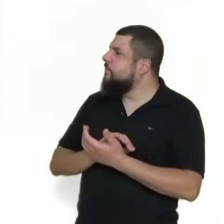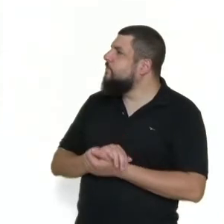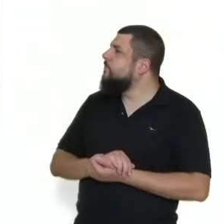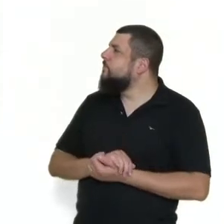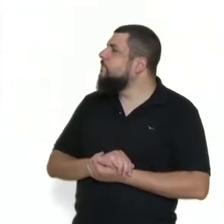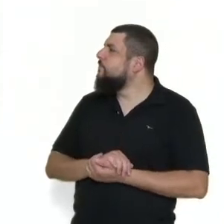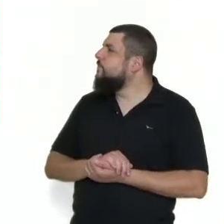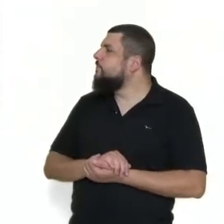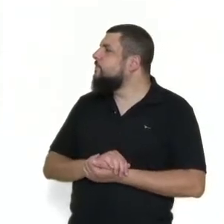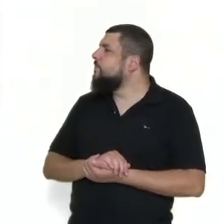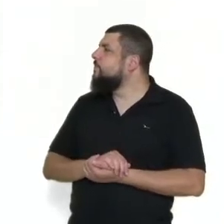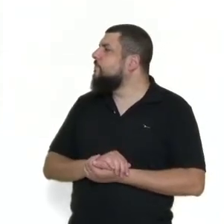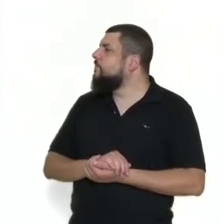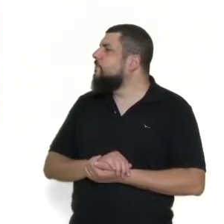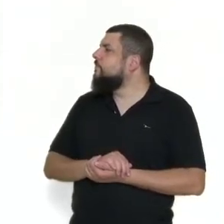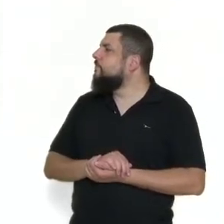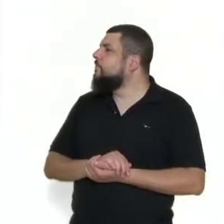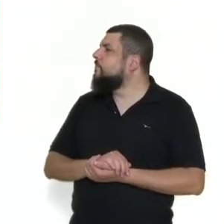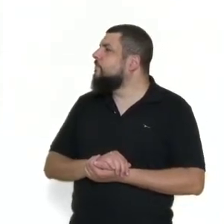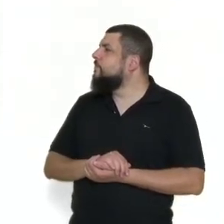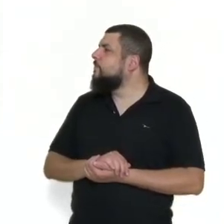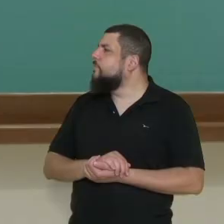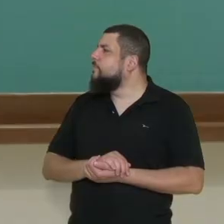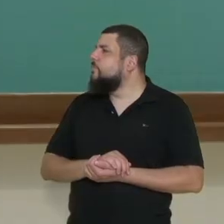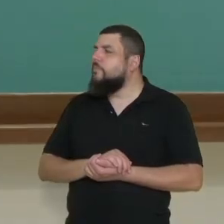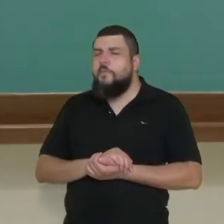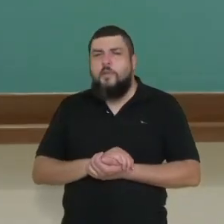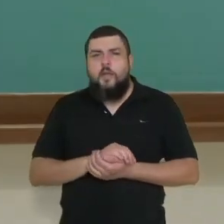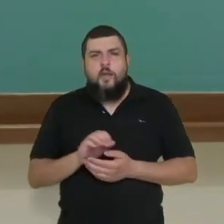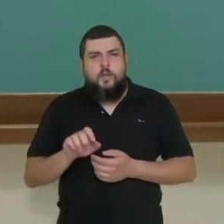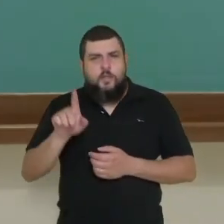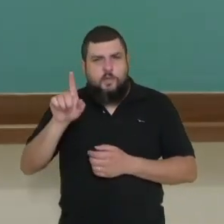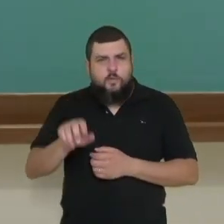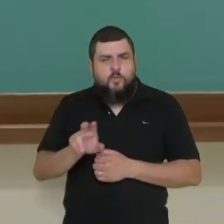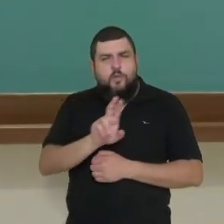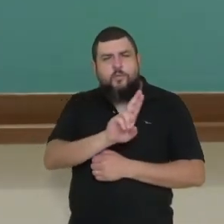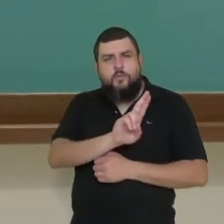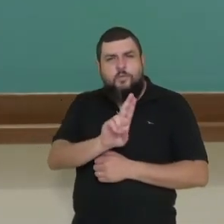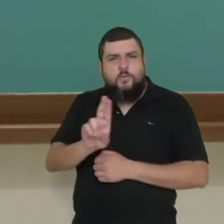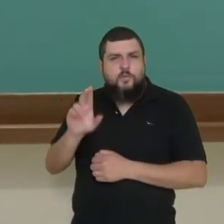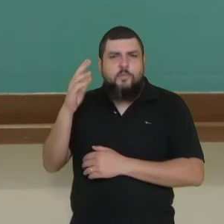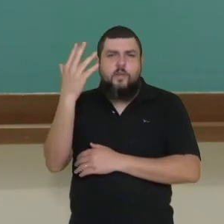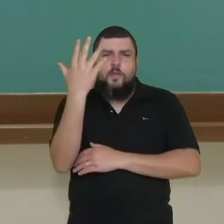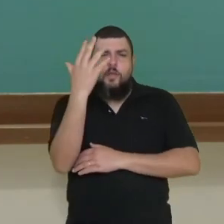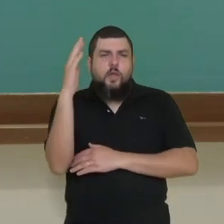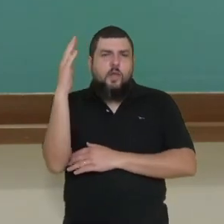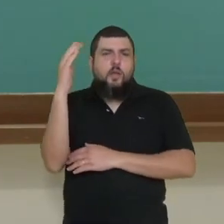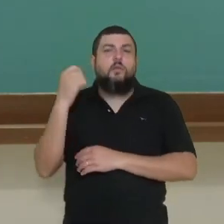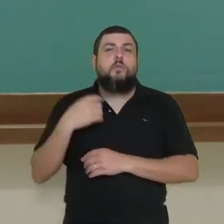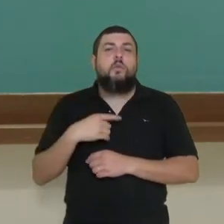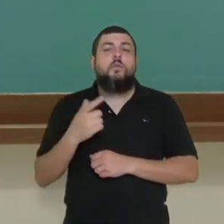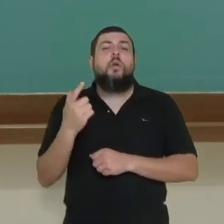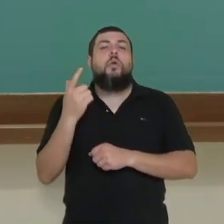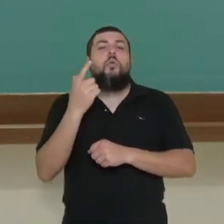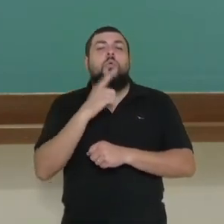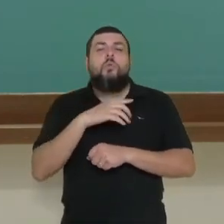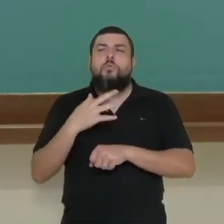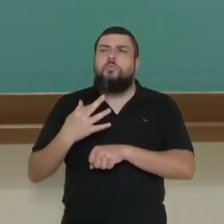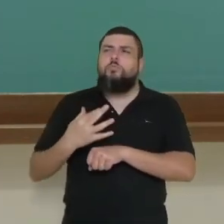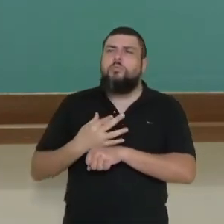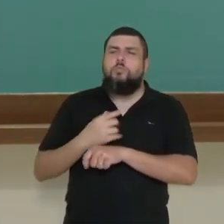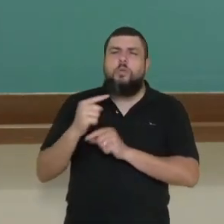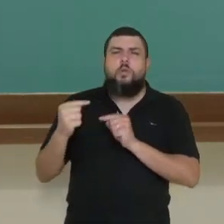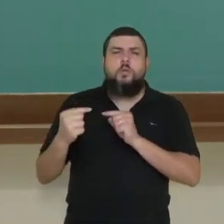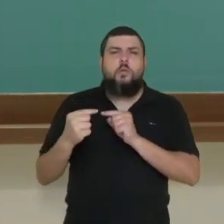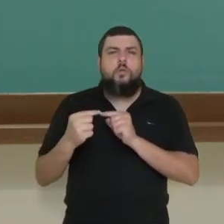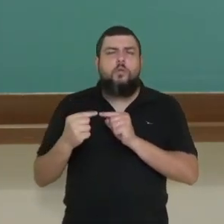amieiro, carvalho, pinheiro e cedro, né? São árvores que evolutivamente conseguiram se adaptar bem a essa região e